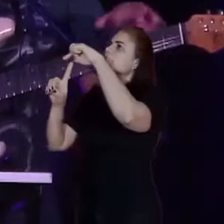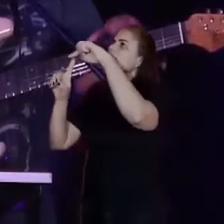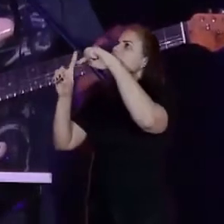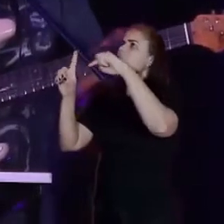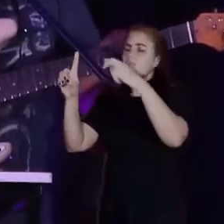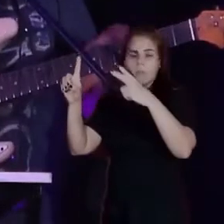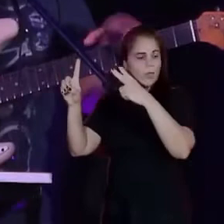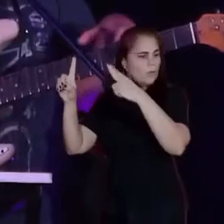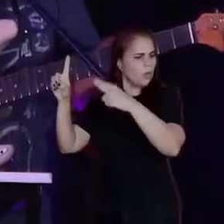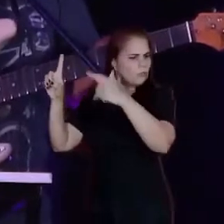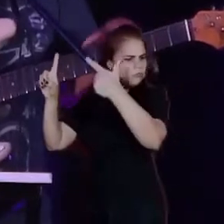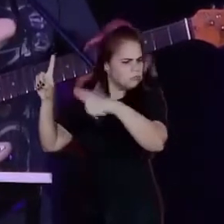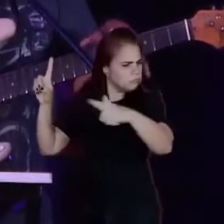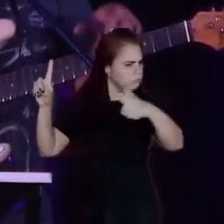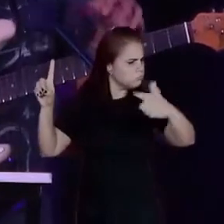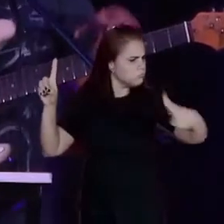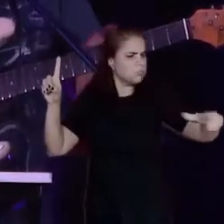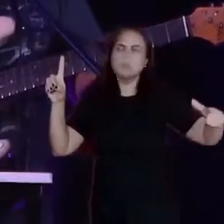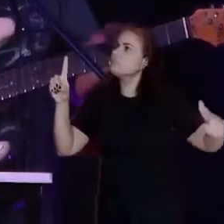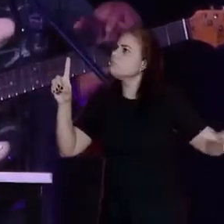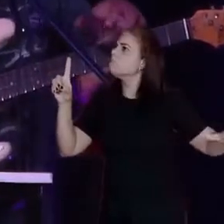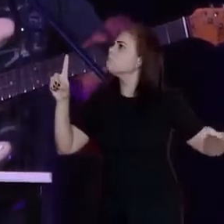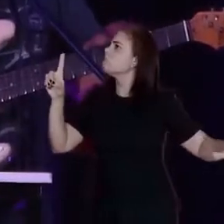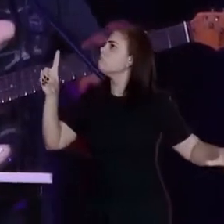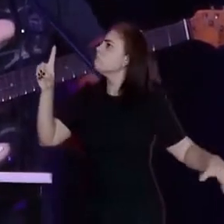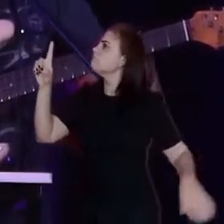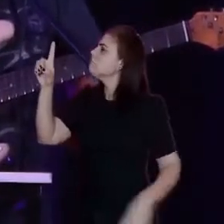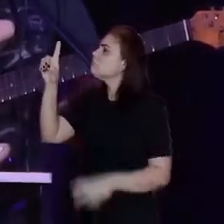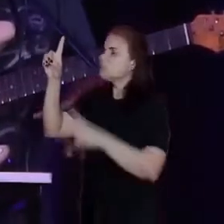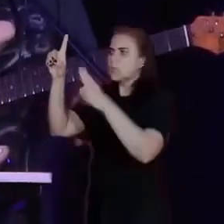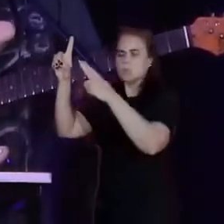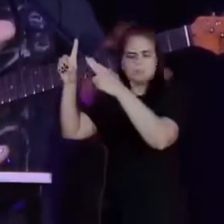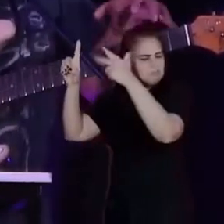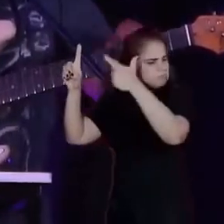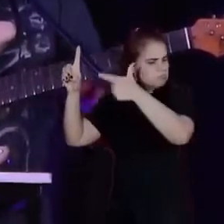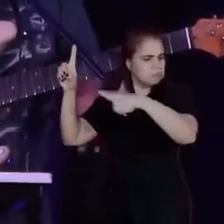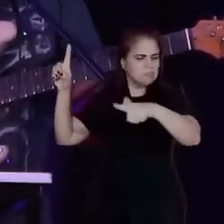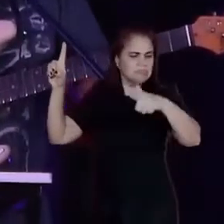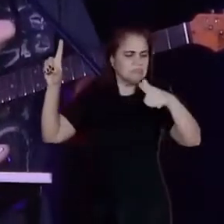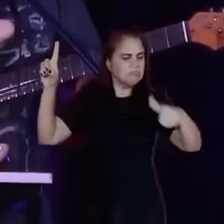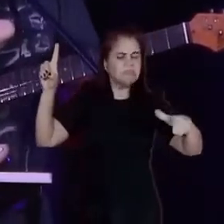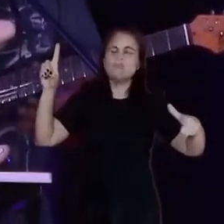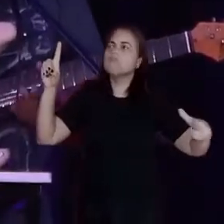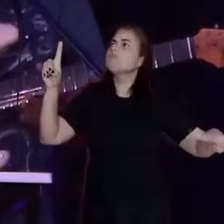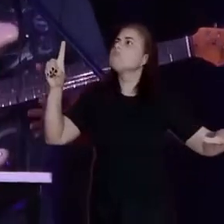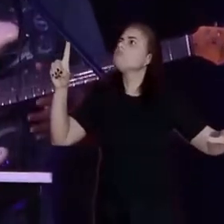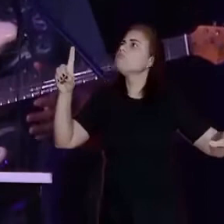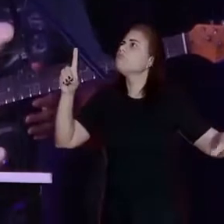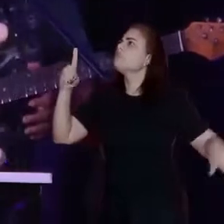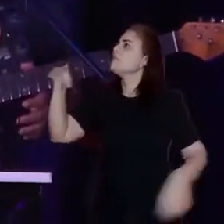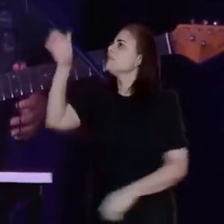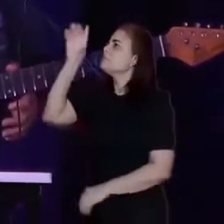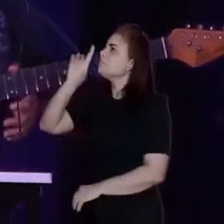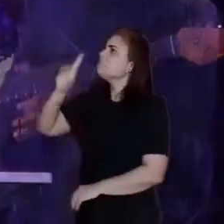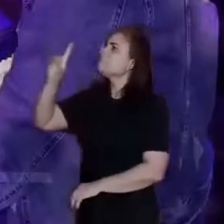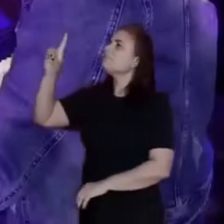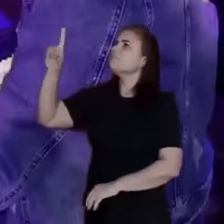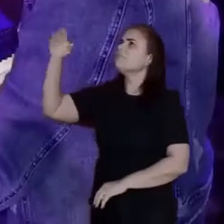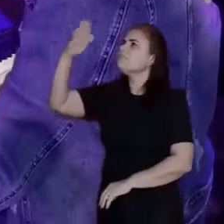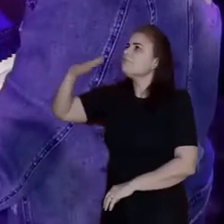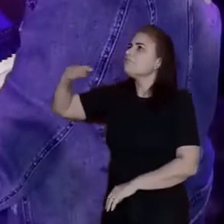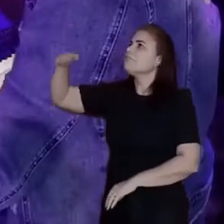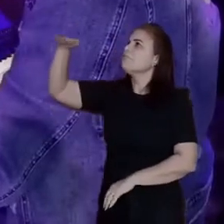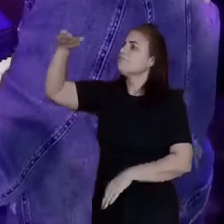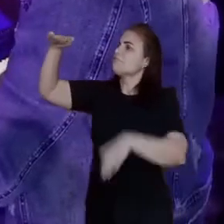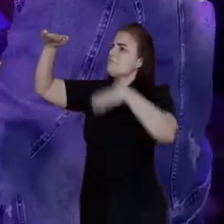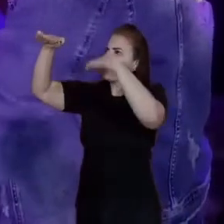e não há outro como tu não há outro como tu não